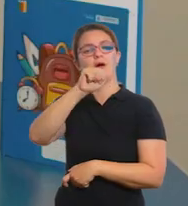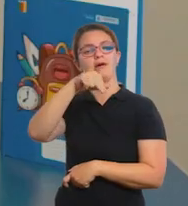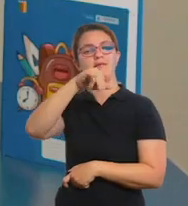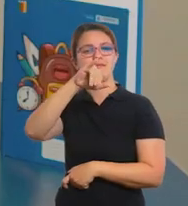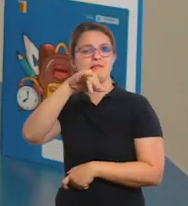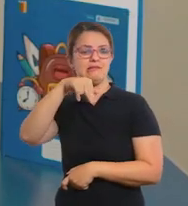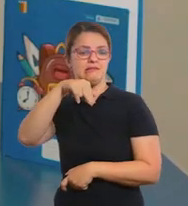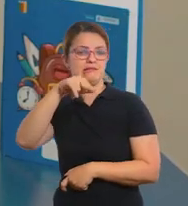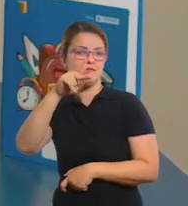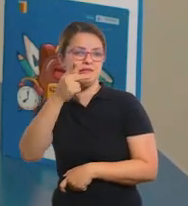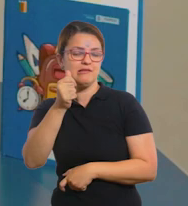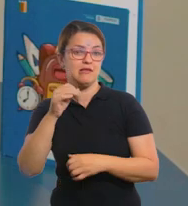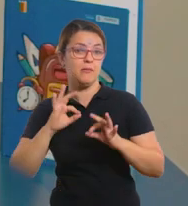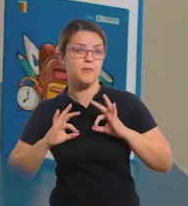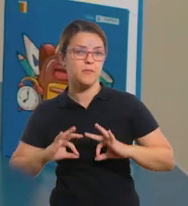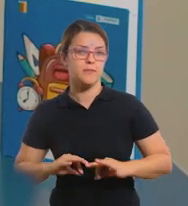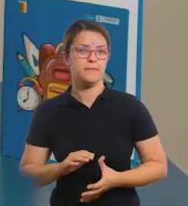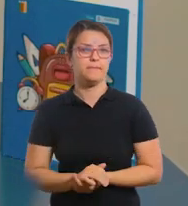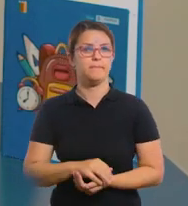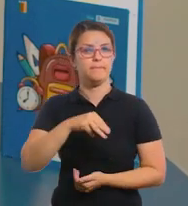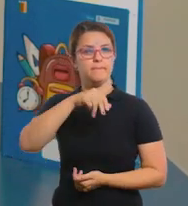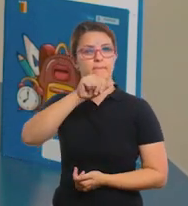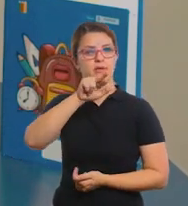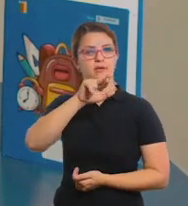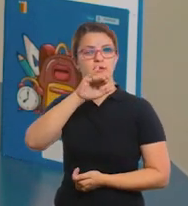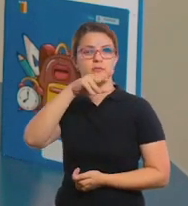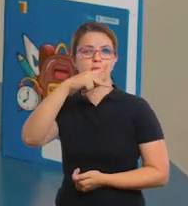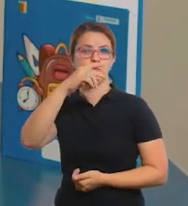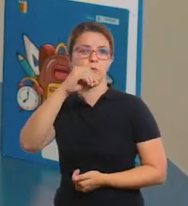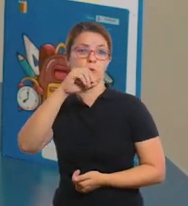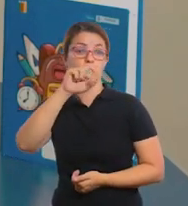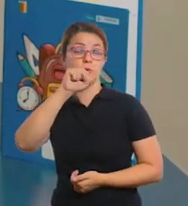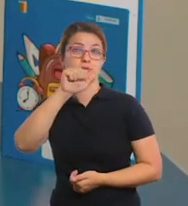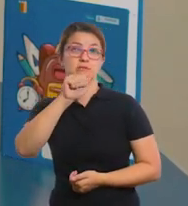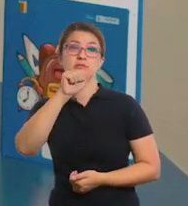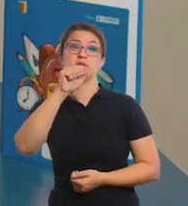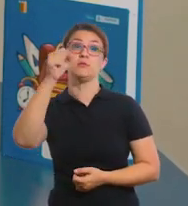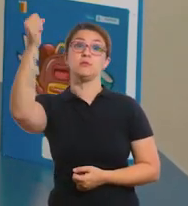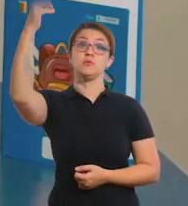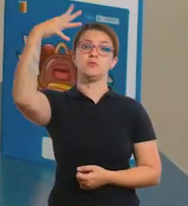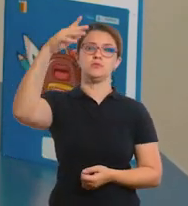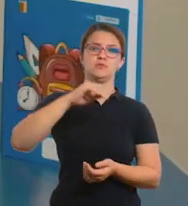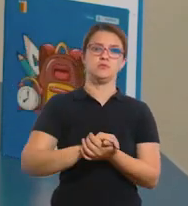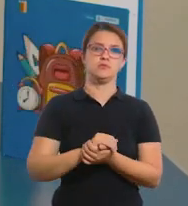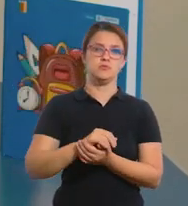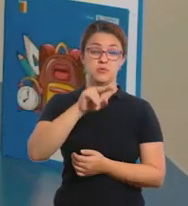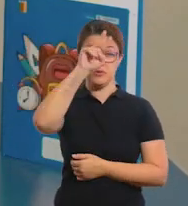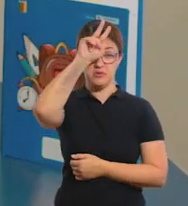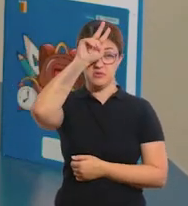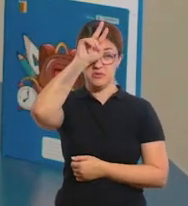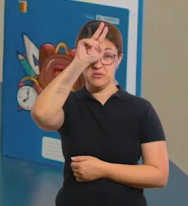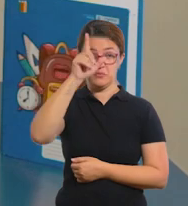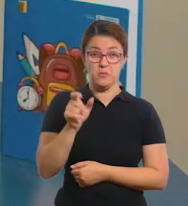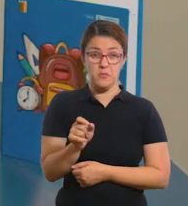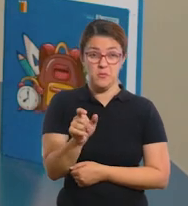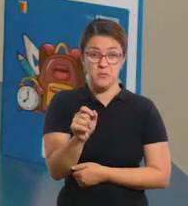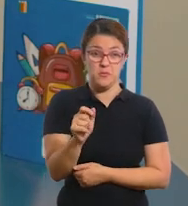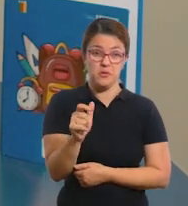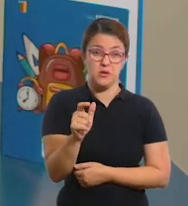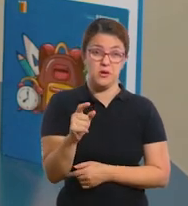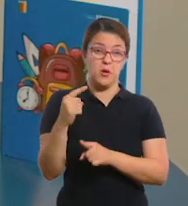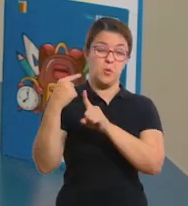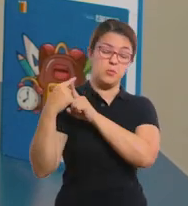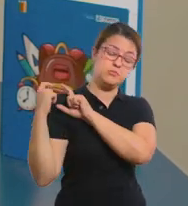figurino mariposa que se alimenta de luz toda a formiga carrega sua cruz esse